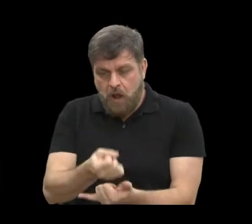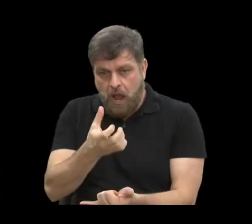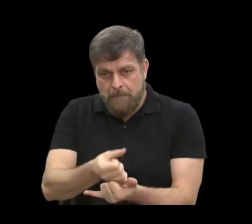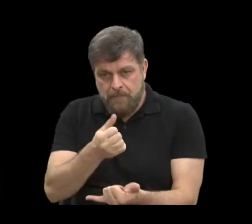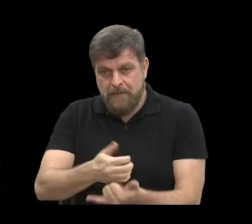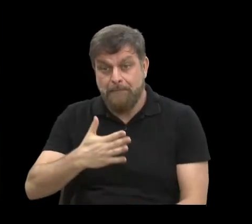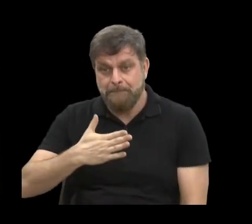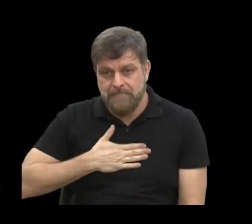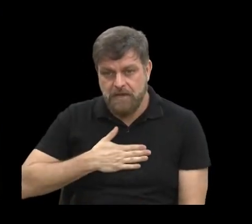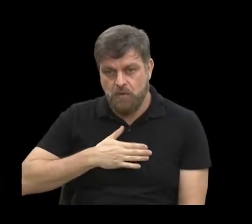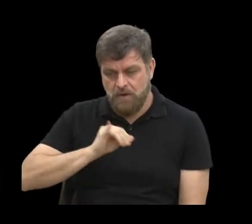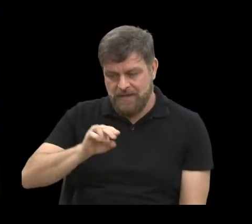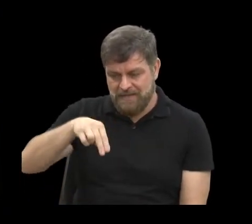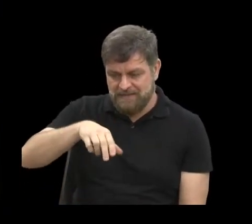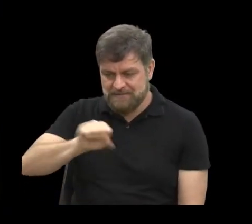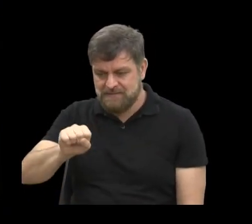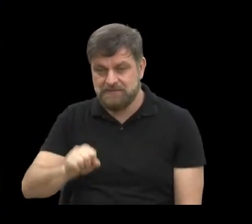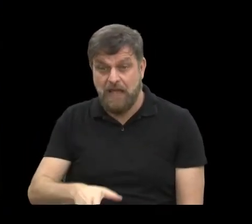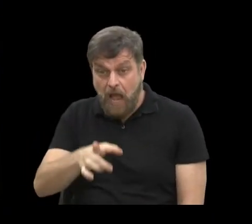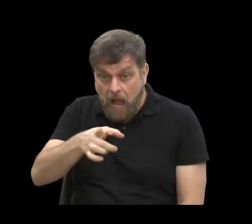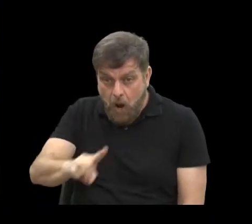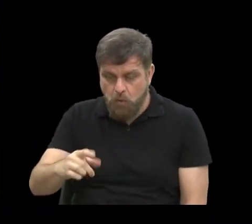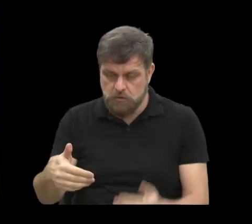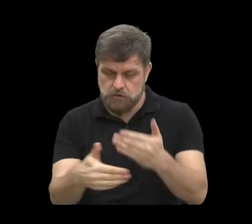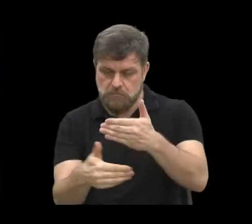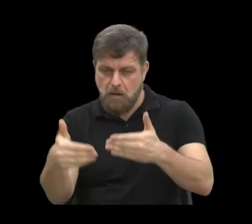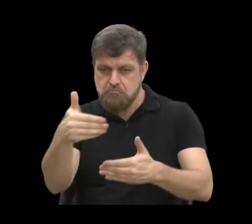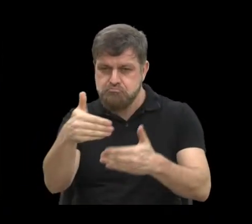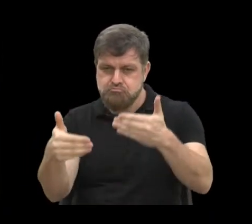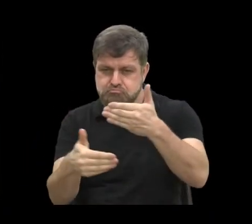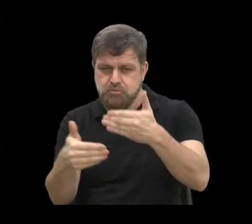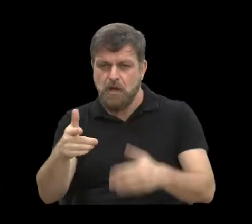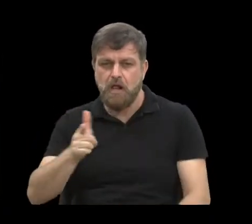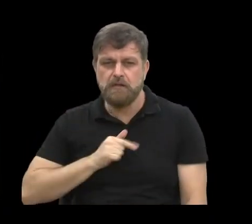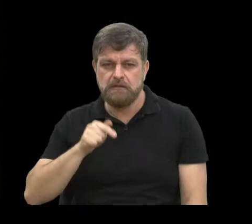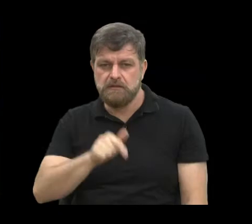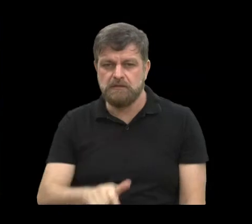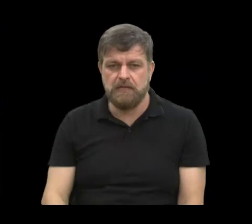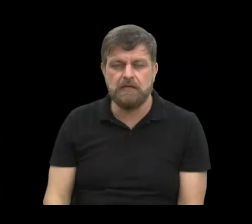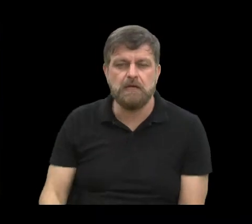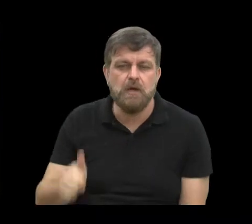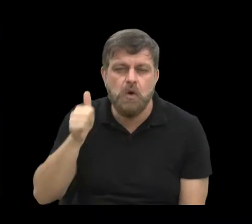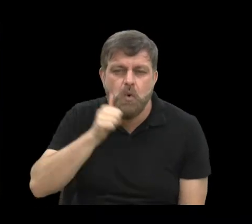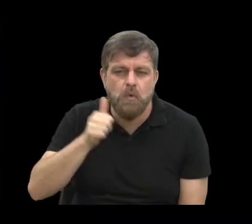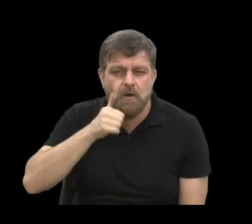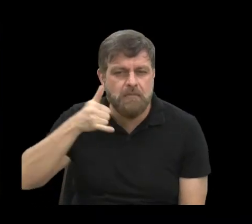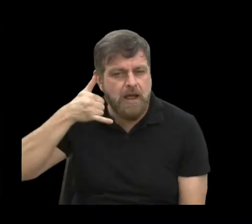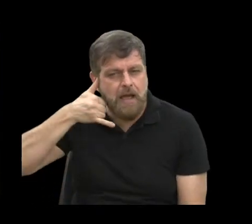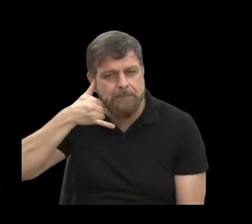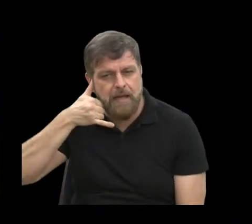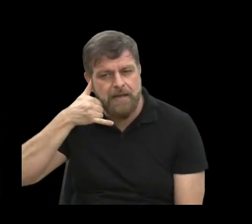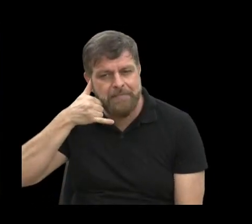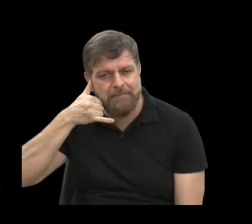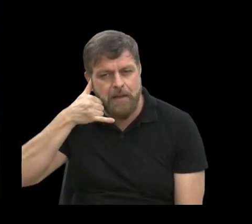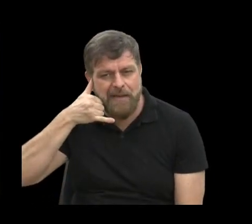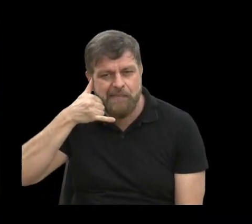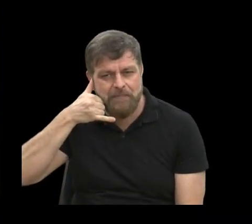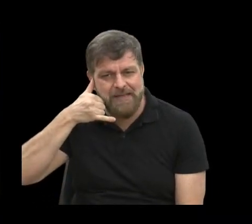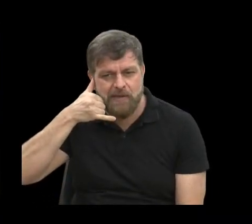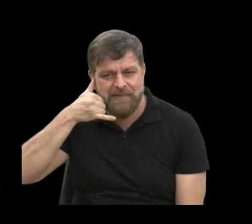E na última tela, temos aí o desenho de uma atendente, né, do